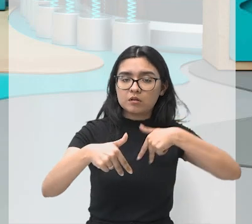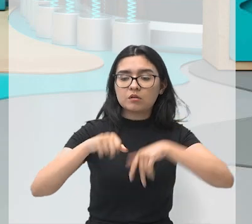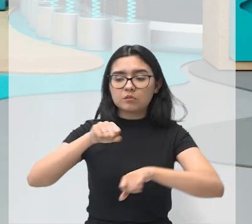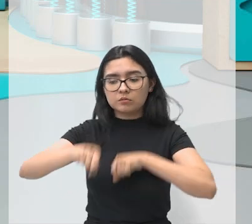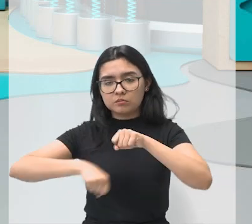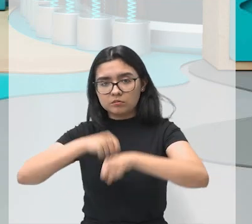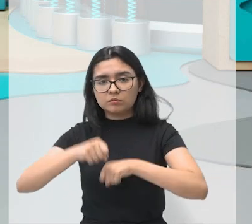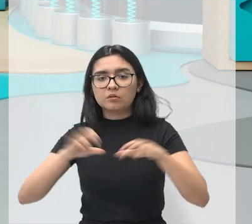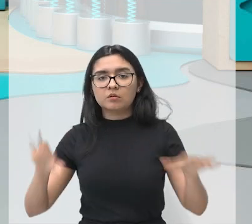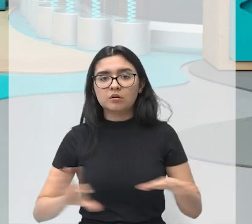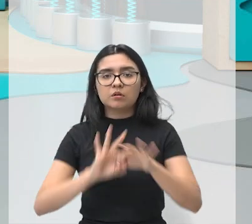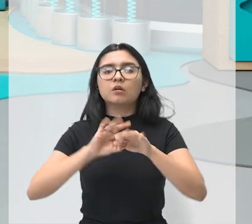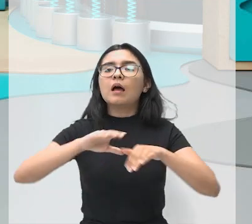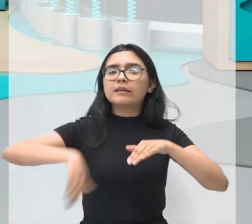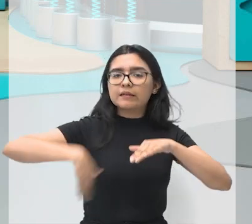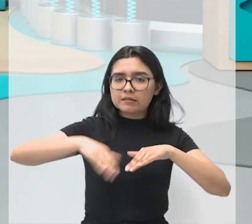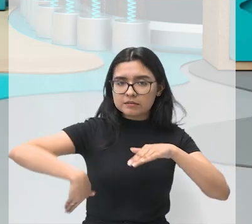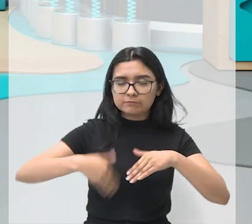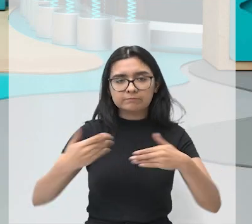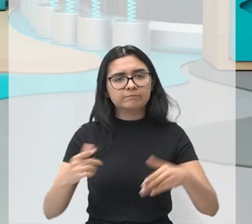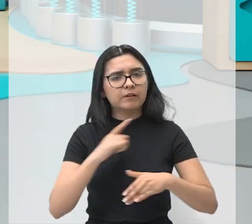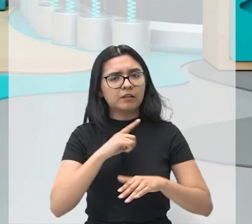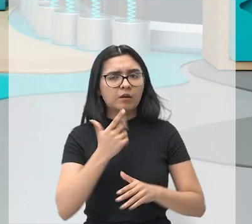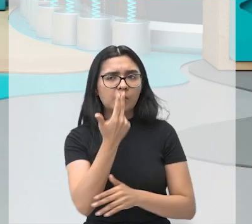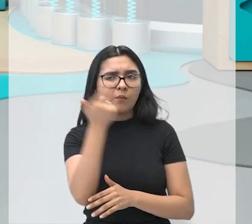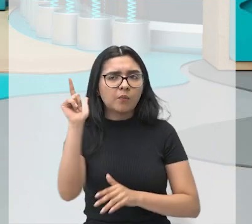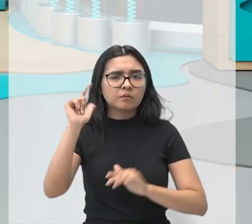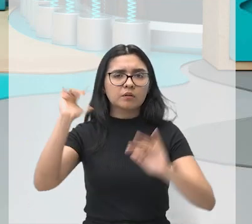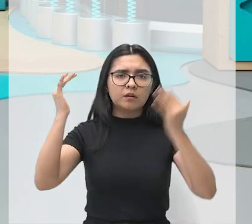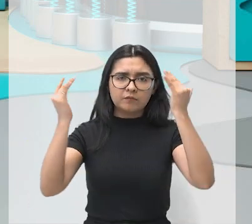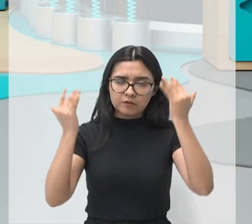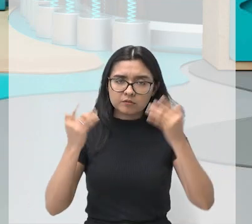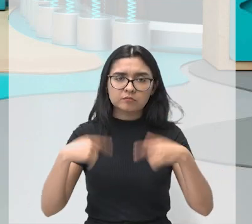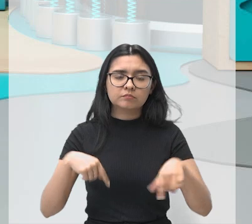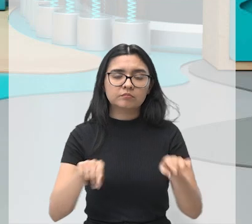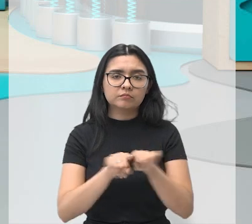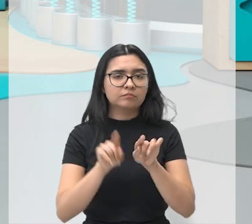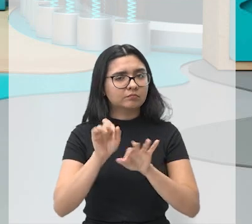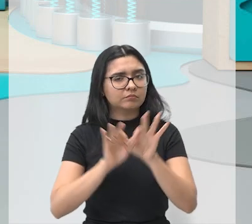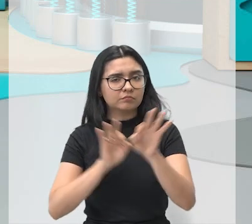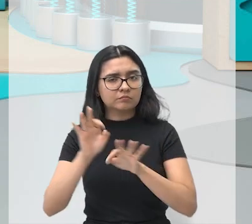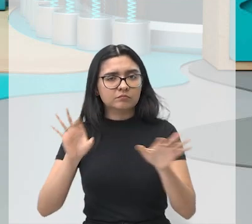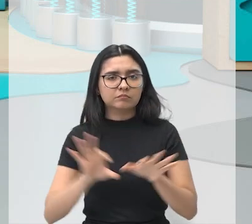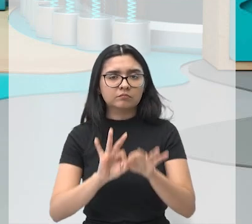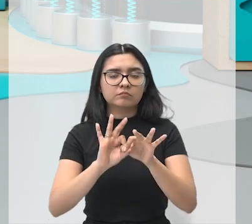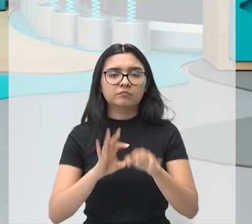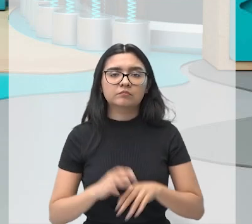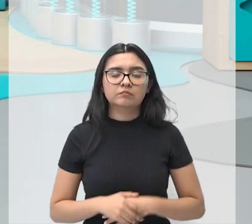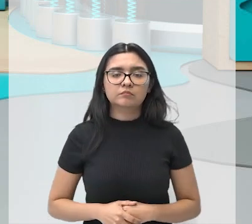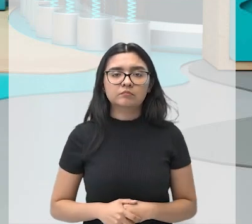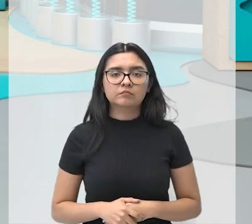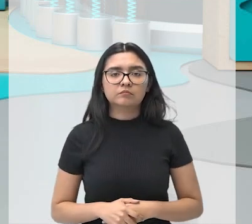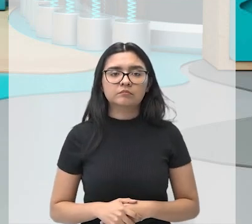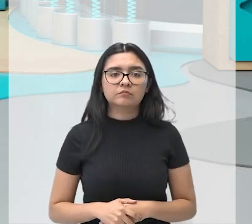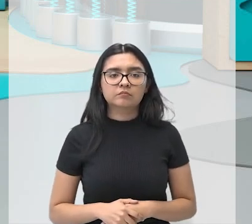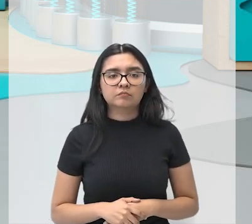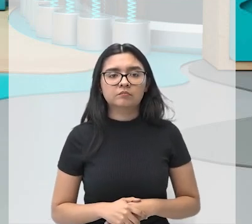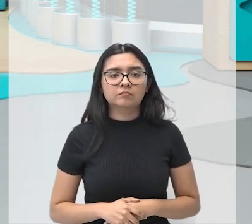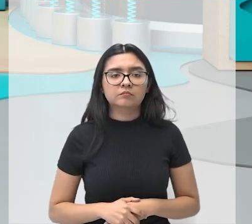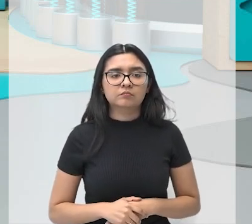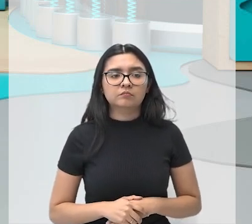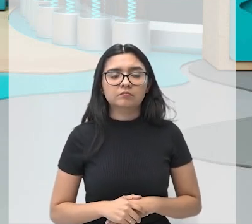também aí a natação. A gente vai ter outros eventos que vão arrumar isso aqui e configuram